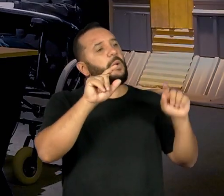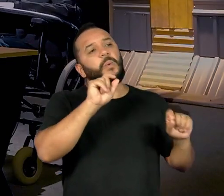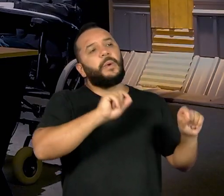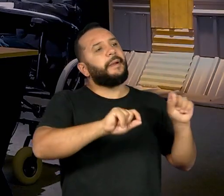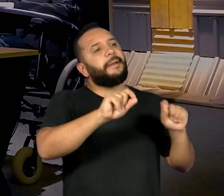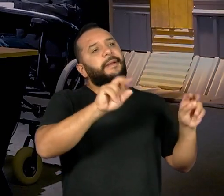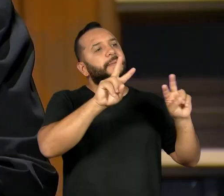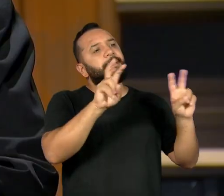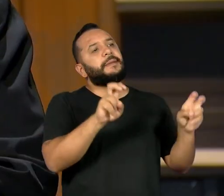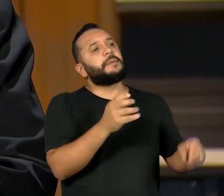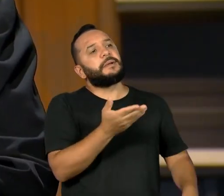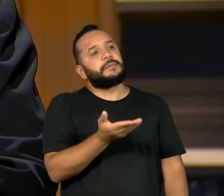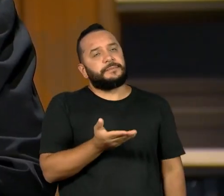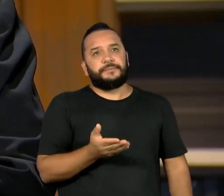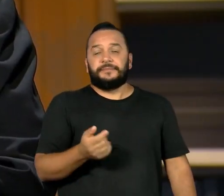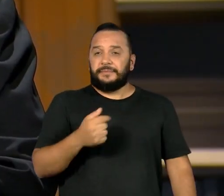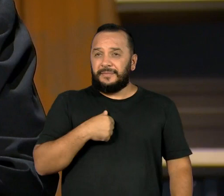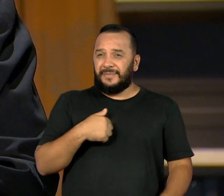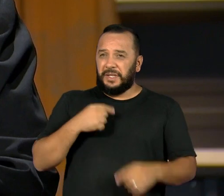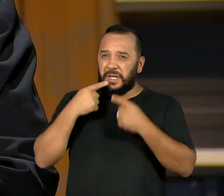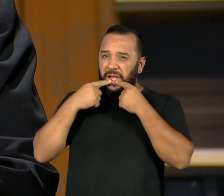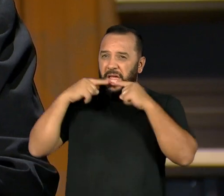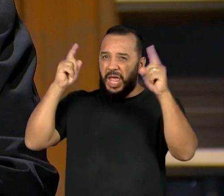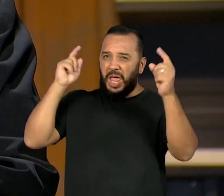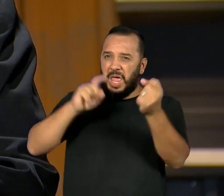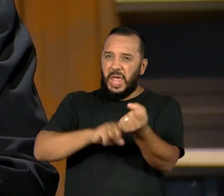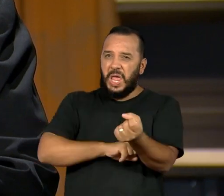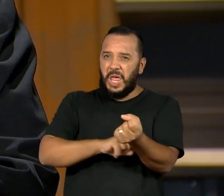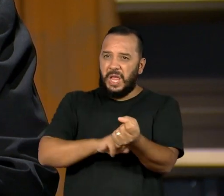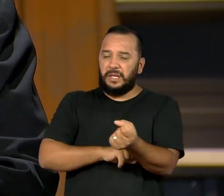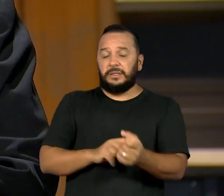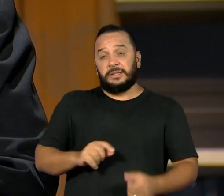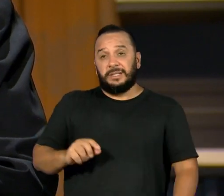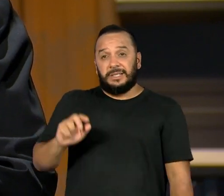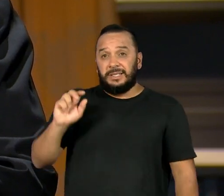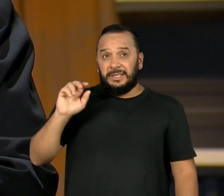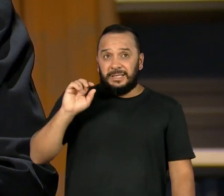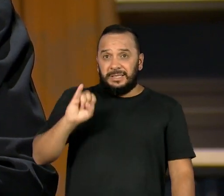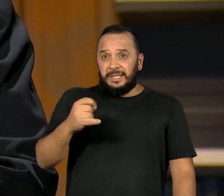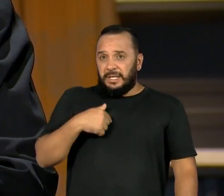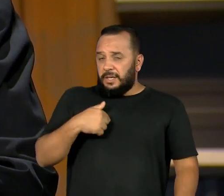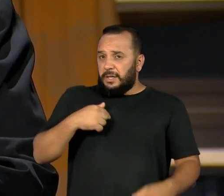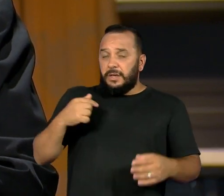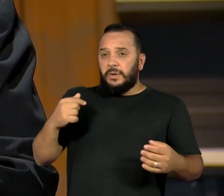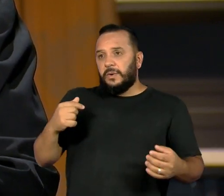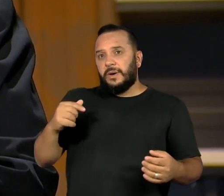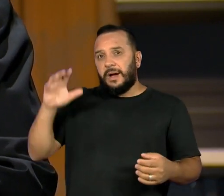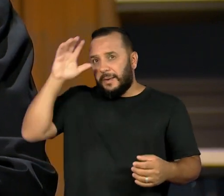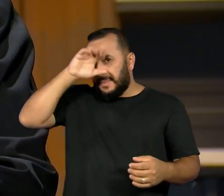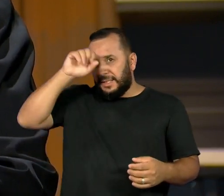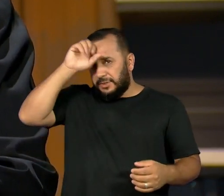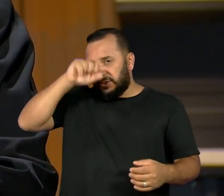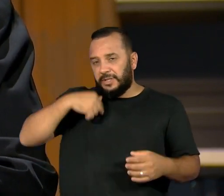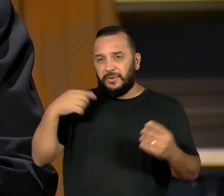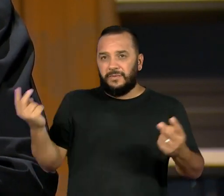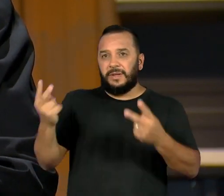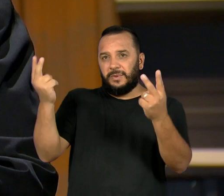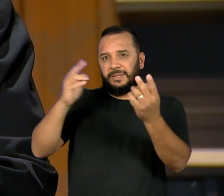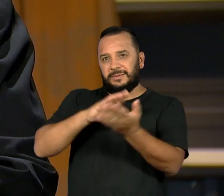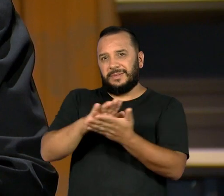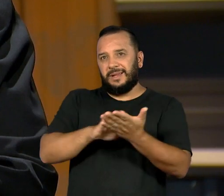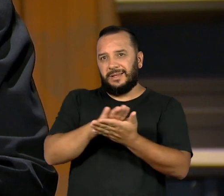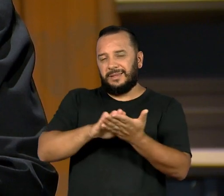ali naquele limite? Eu me irrito quando eu não valorizo o que eu aprendi comigo